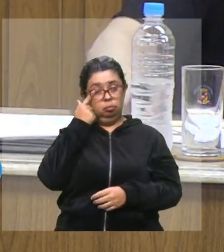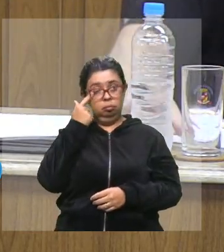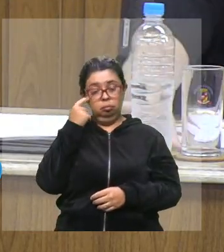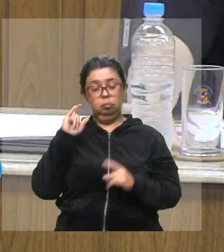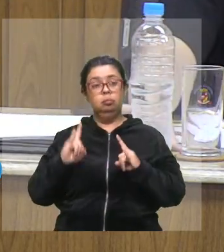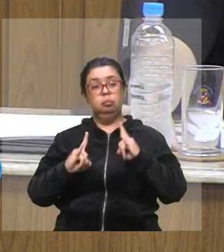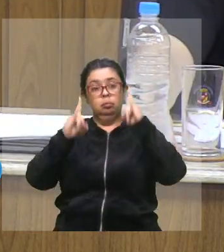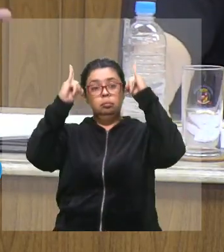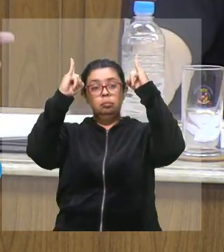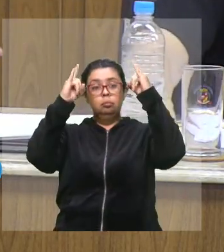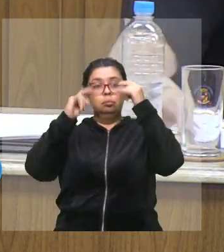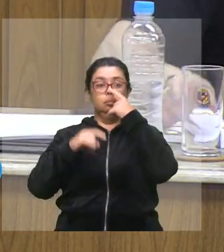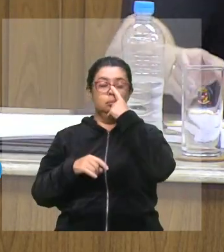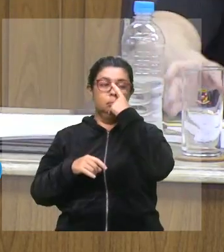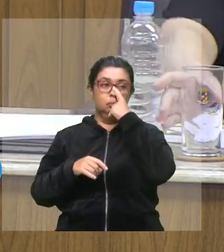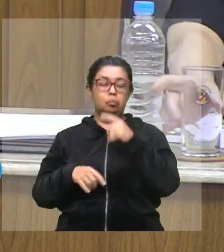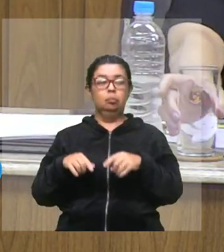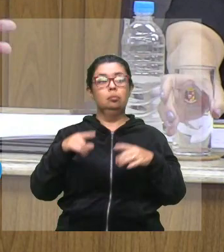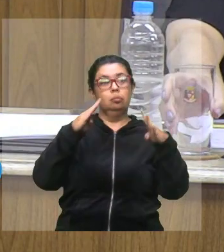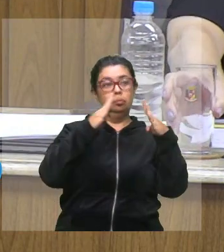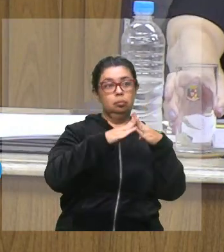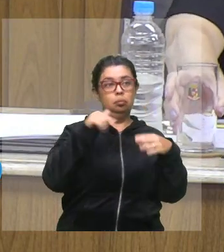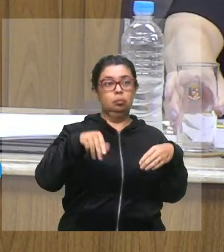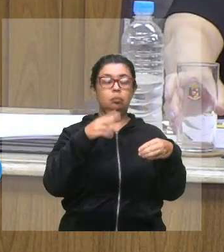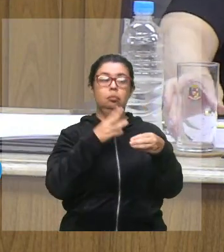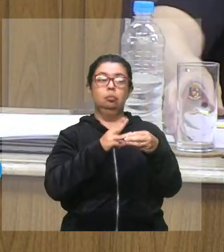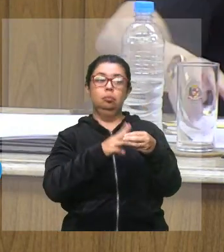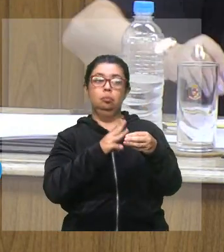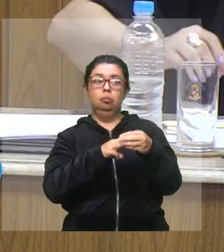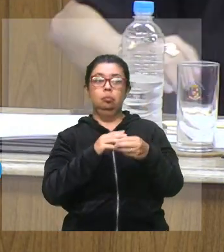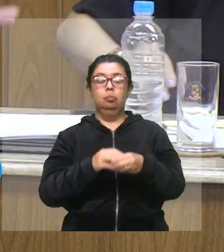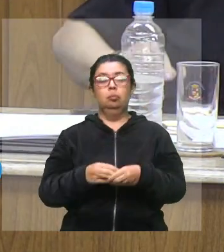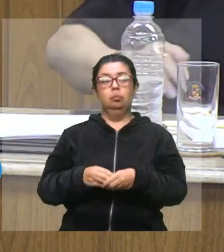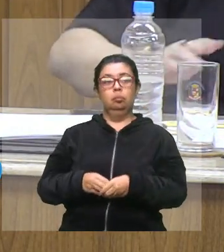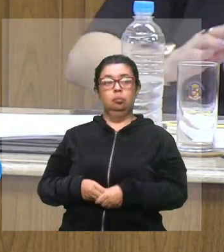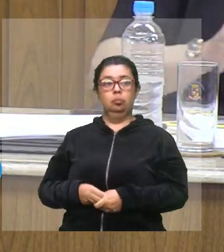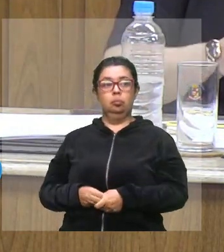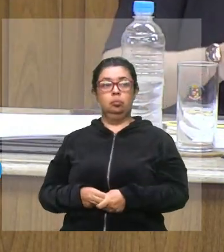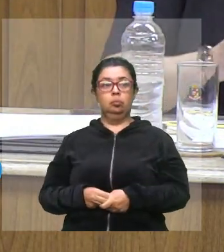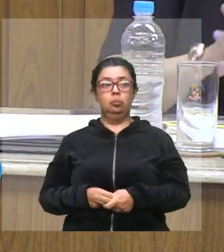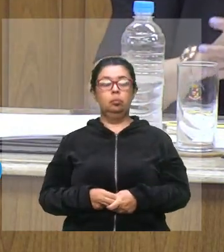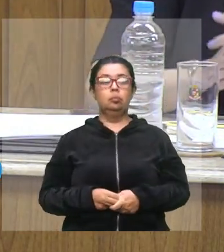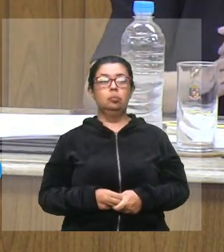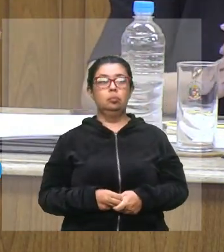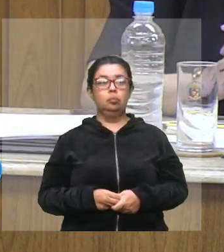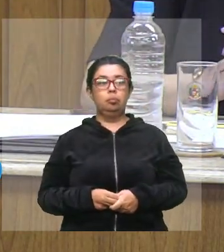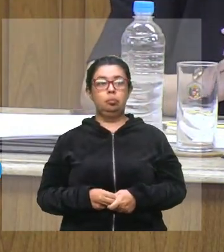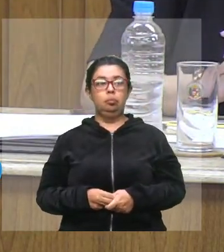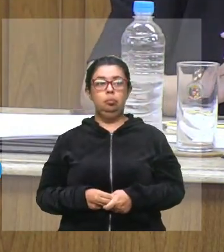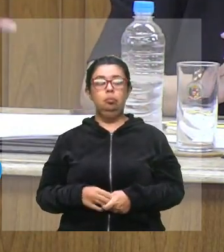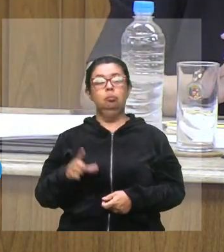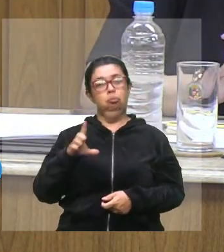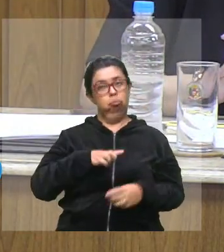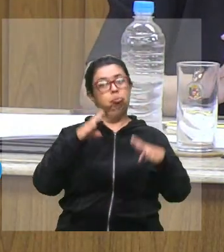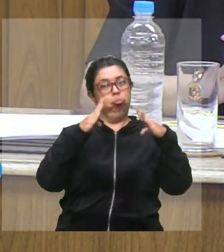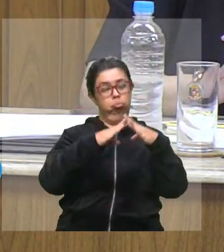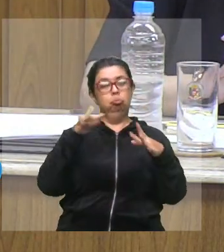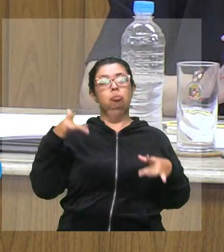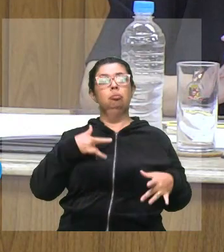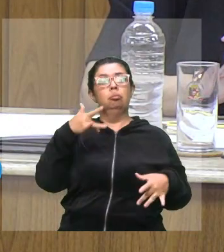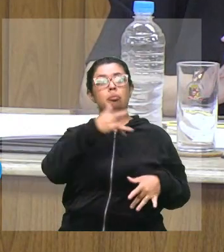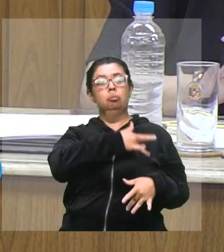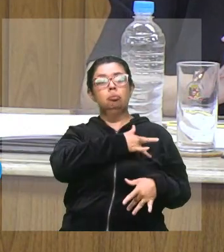várias outras casas aqui no município para abrigar uma série de pontos públicos, como postos de saúde, enfim. Né?